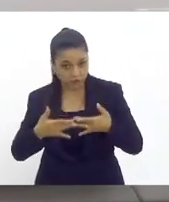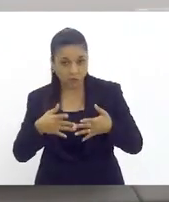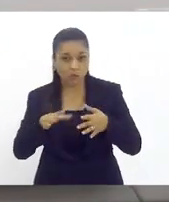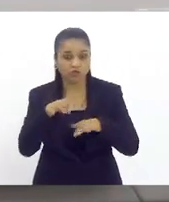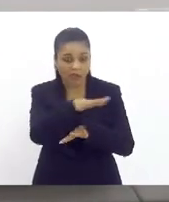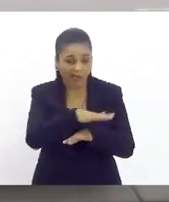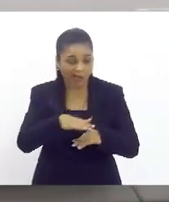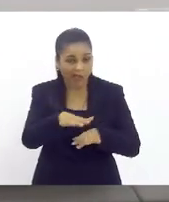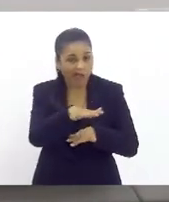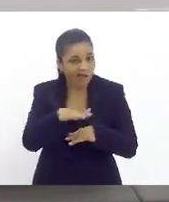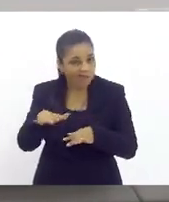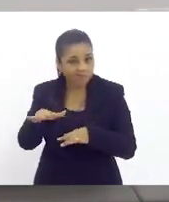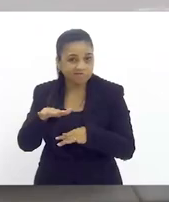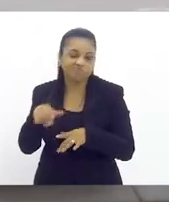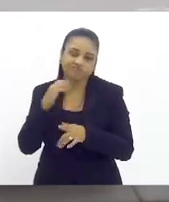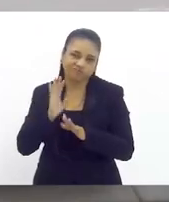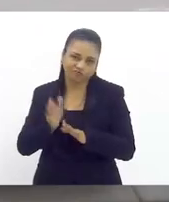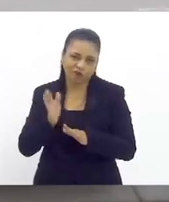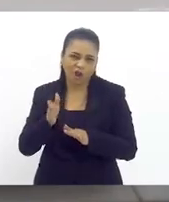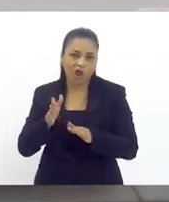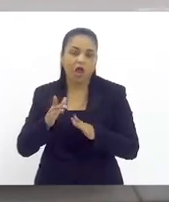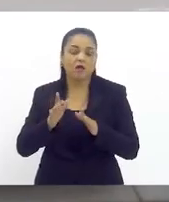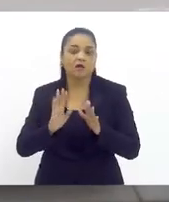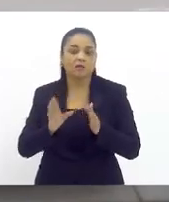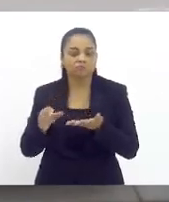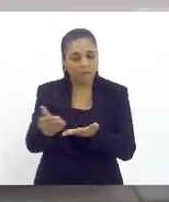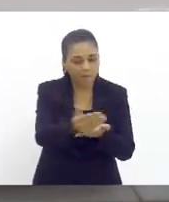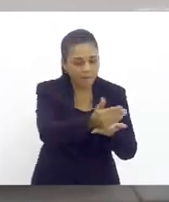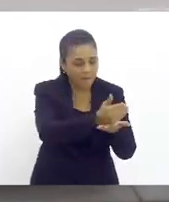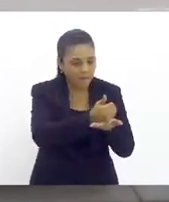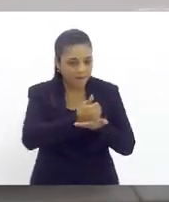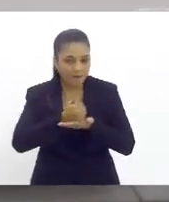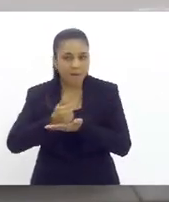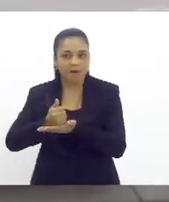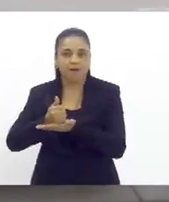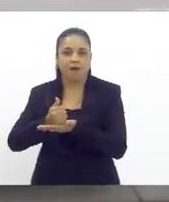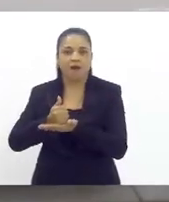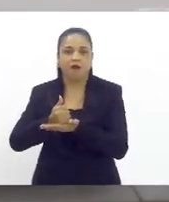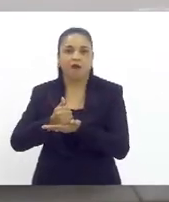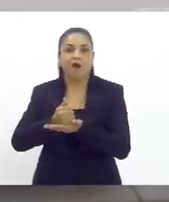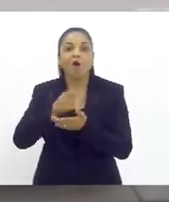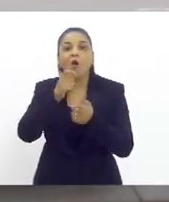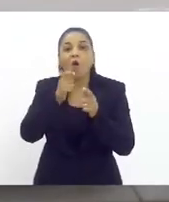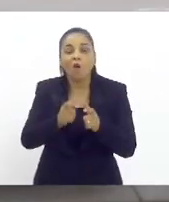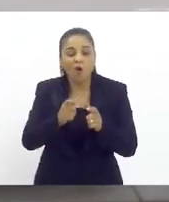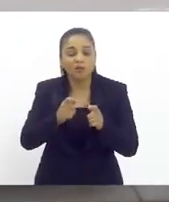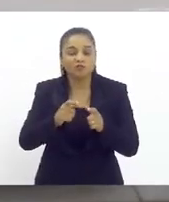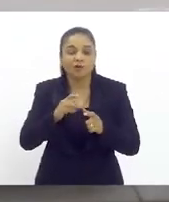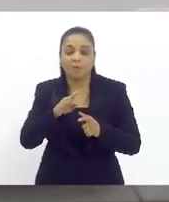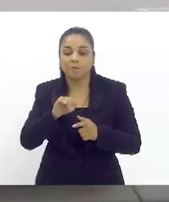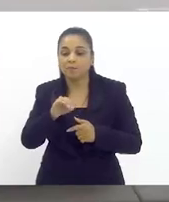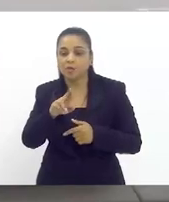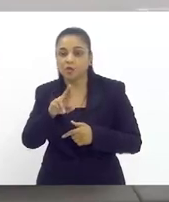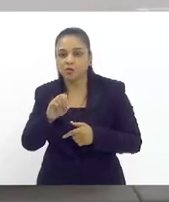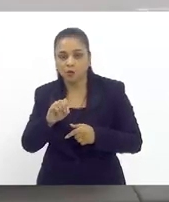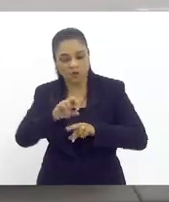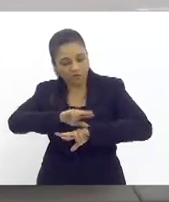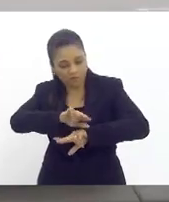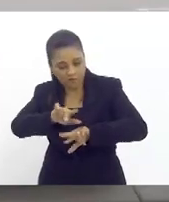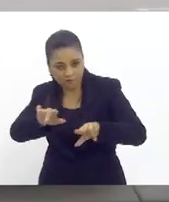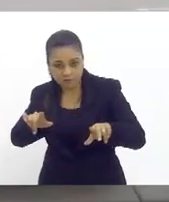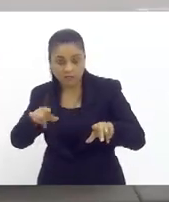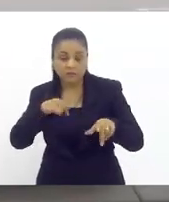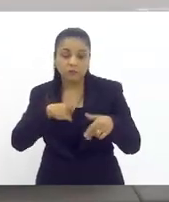da ordem de grandeza que se conhece levantamento já existentes Onde é que estão os corredores de biodiversidade e muda